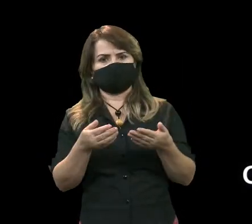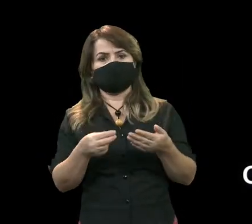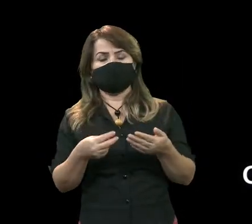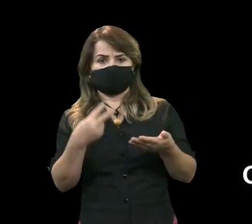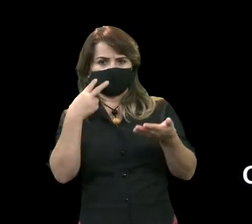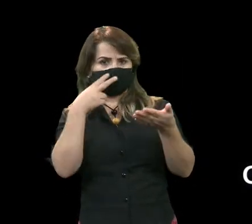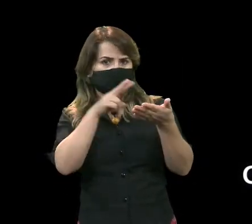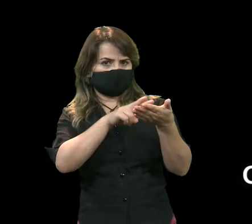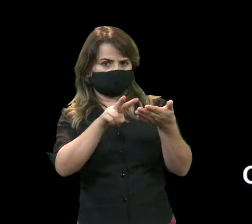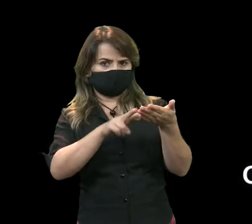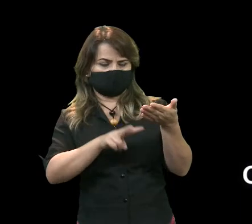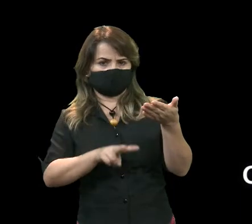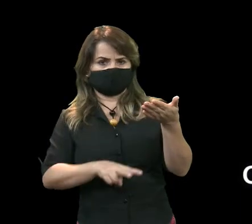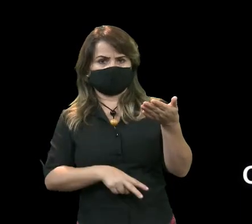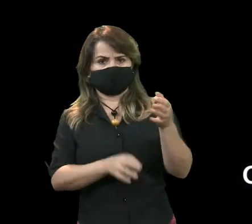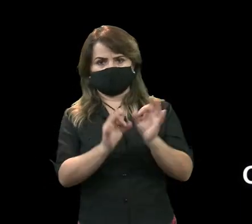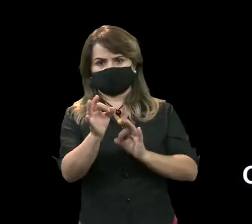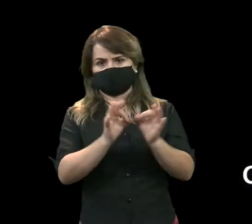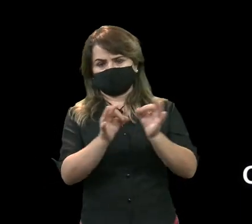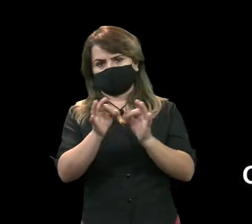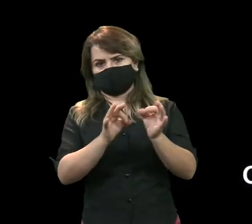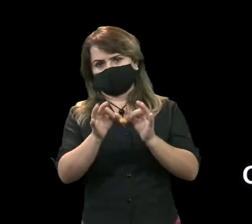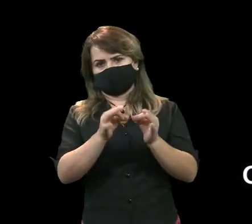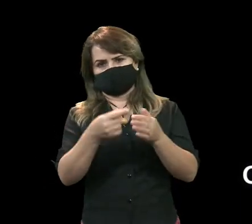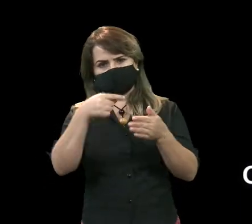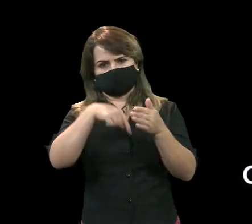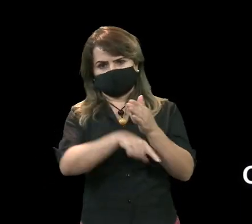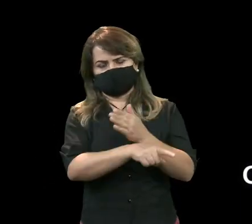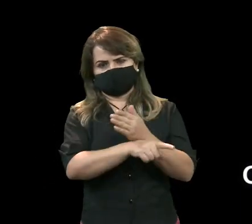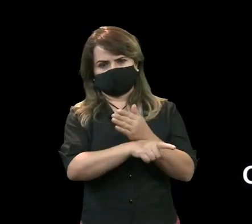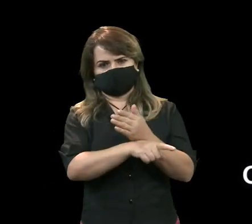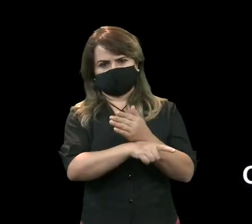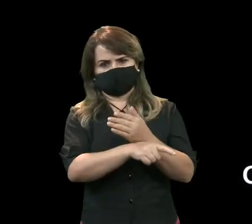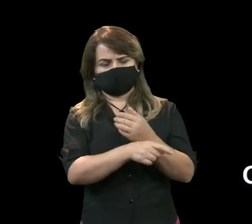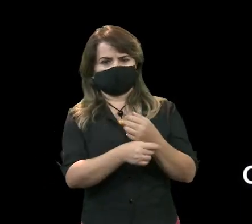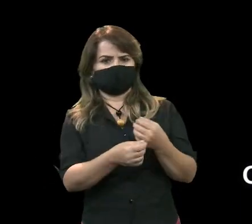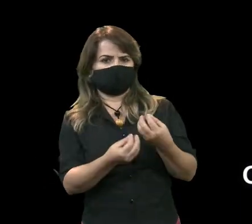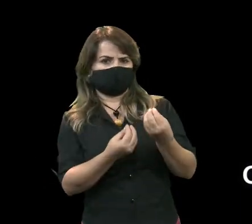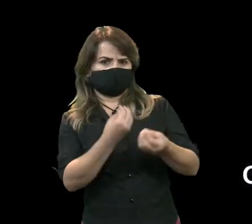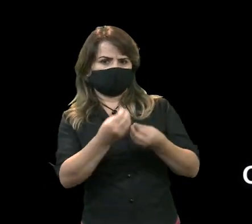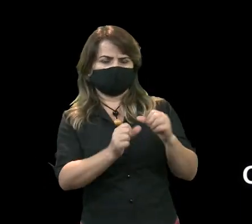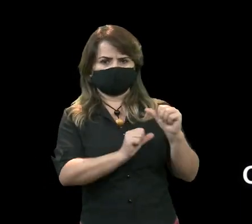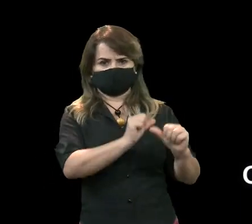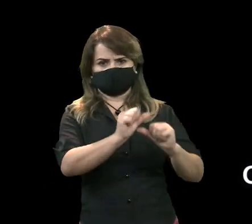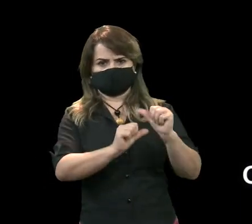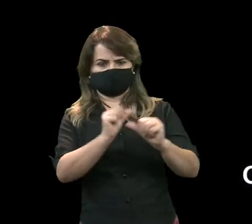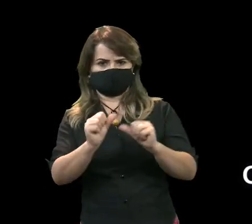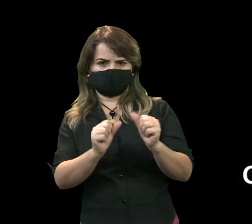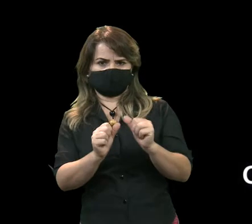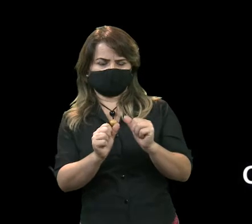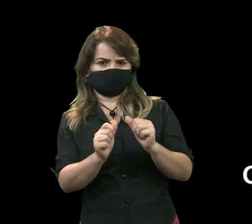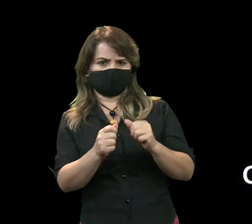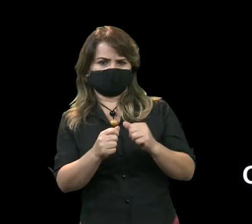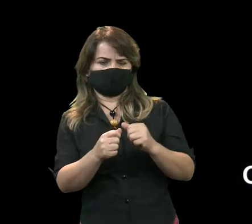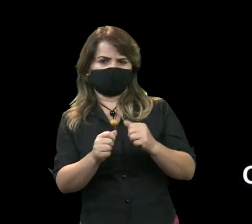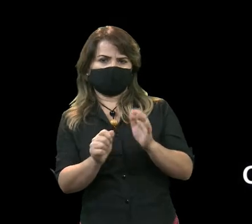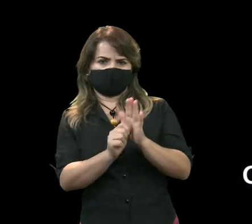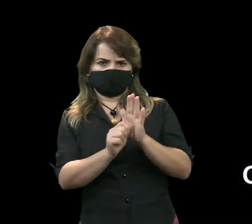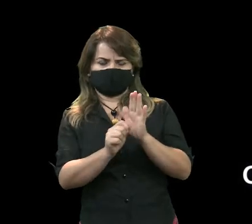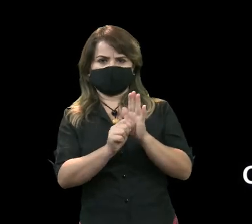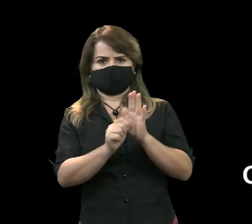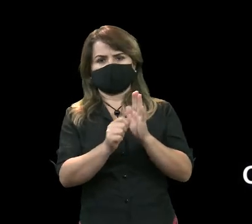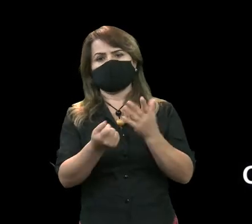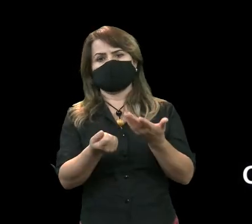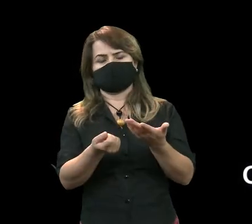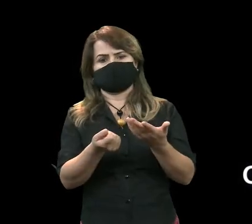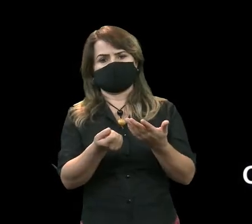a densidade, as profundas transformações, alterações, realocações de atividades. Então, para mim, esse